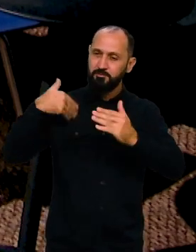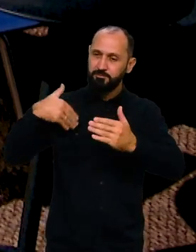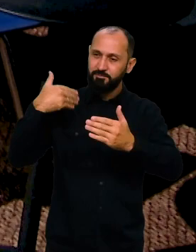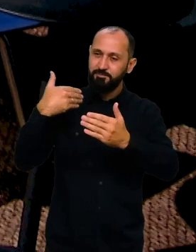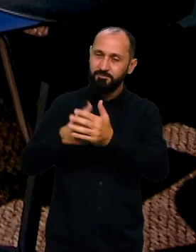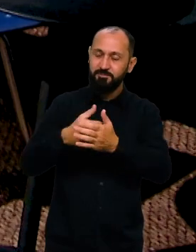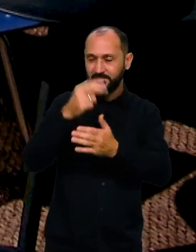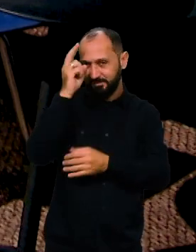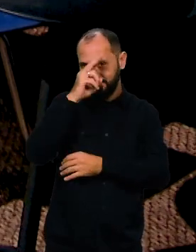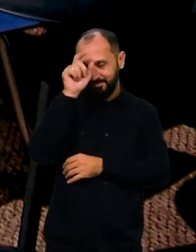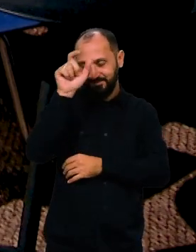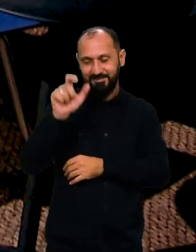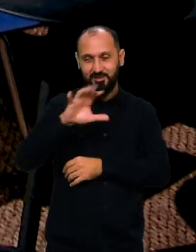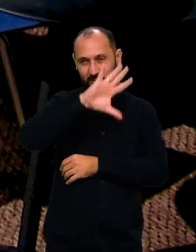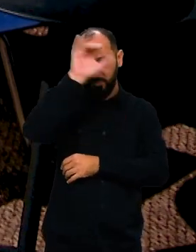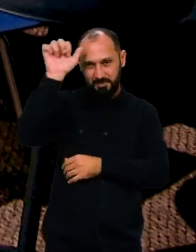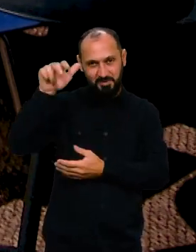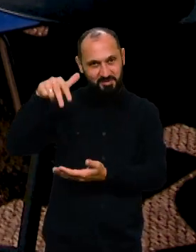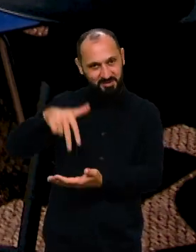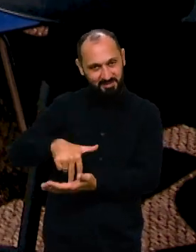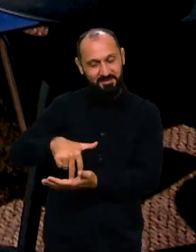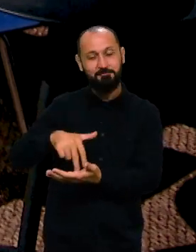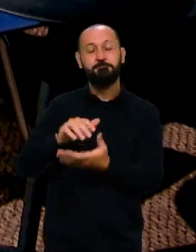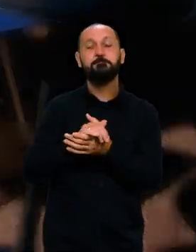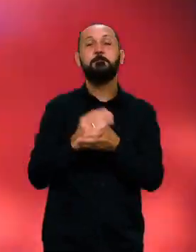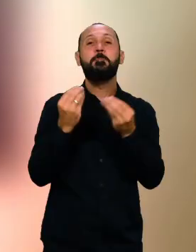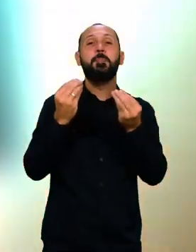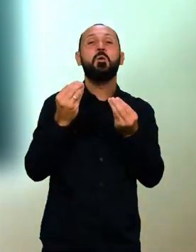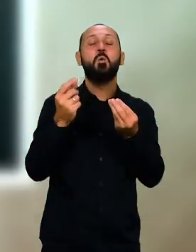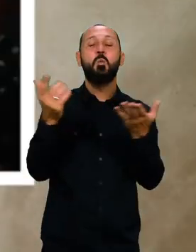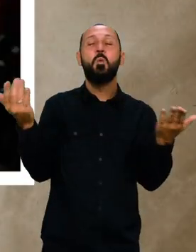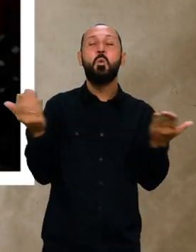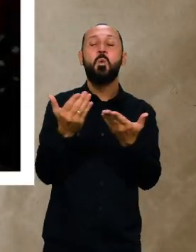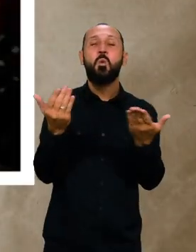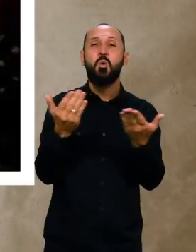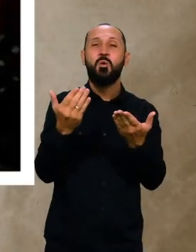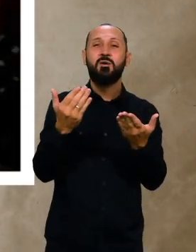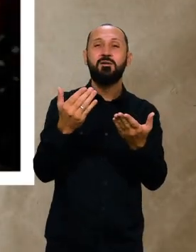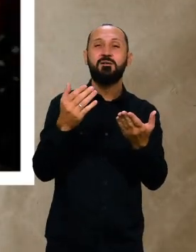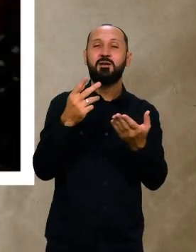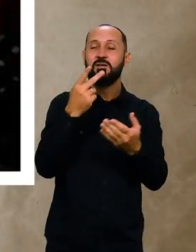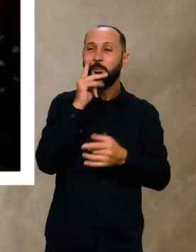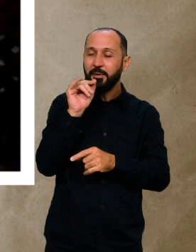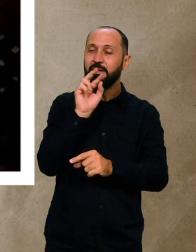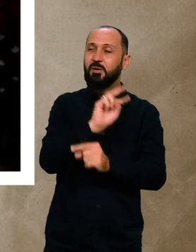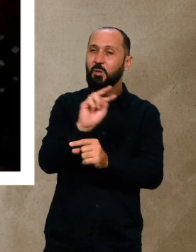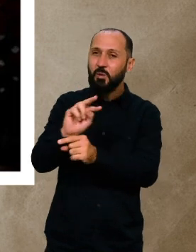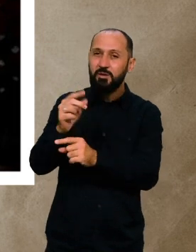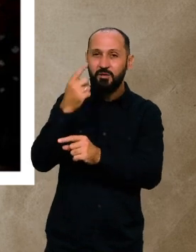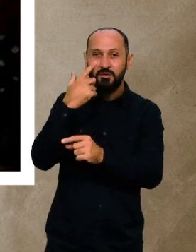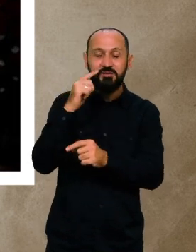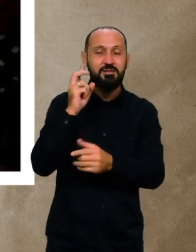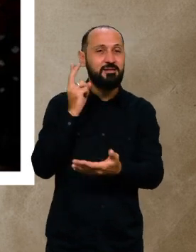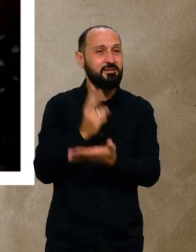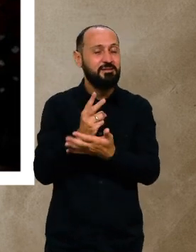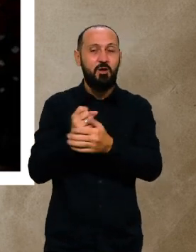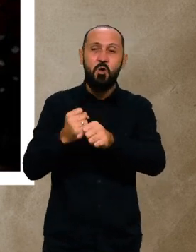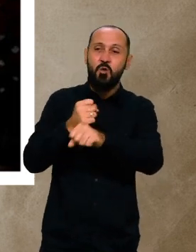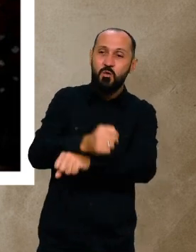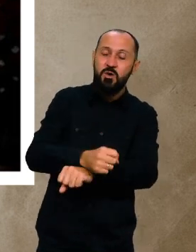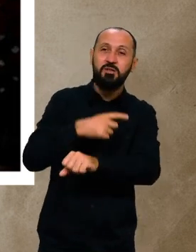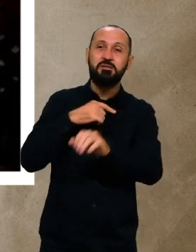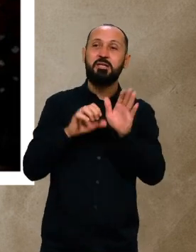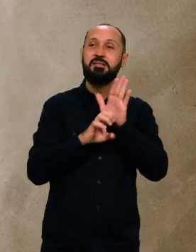profissional, a gente está contando a sua história no Personalidades. E como é que fica a paternidade, né? São tantas obrigações e eu vejo você, assim,